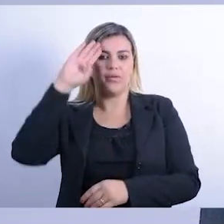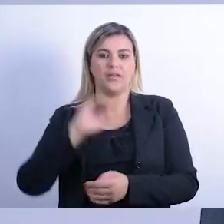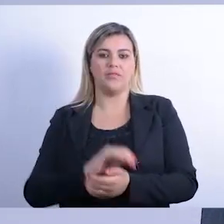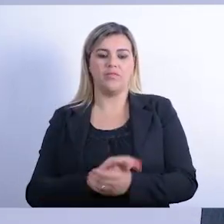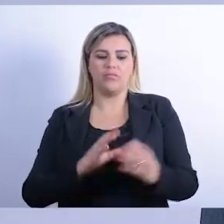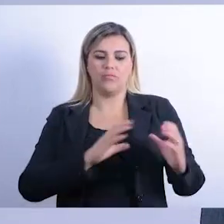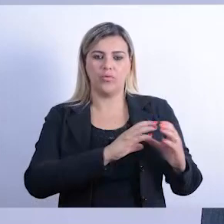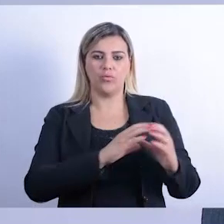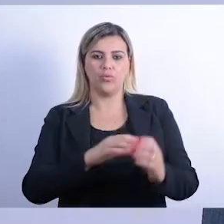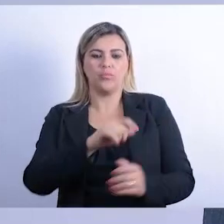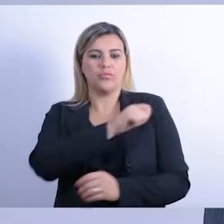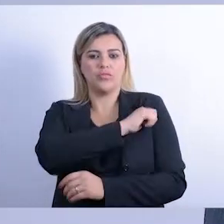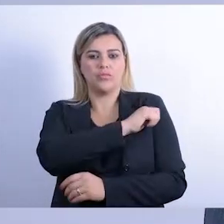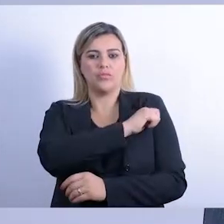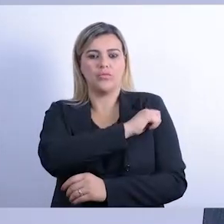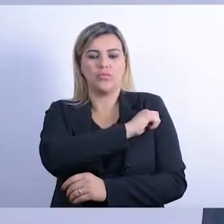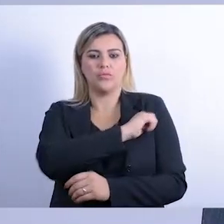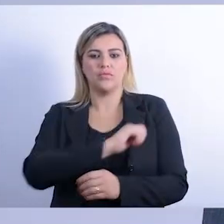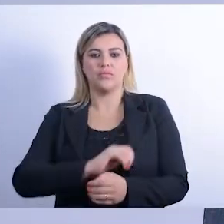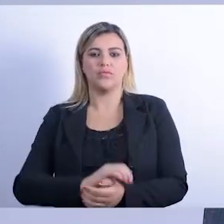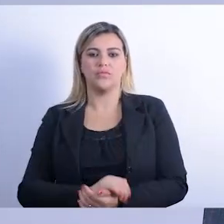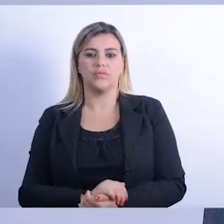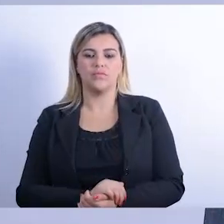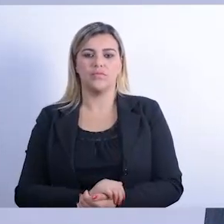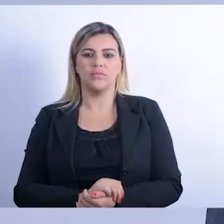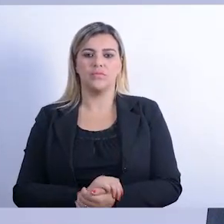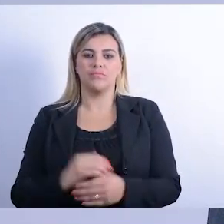Pampulha. Foi o grupo e tal.